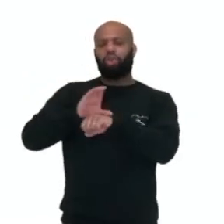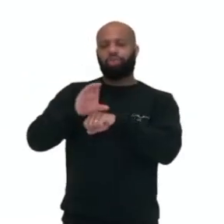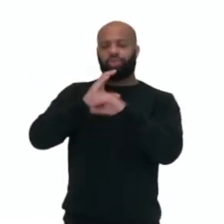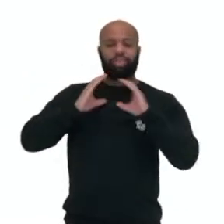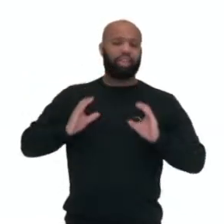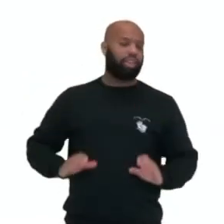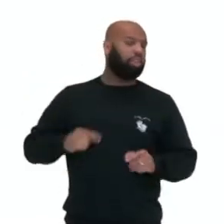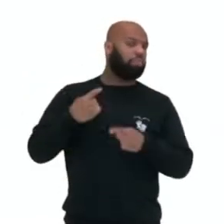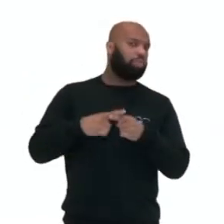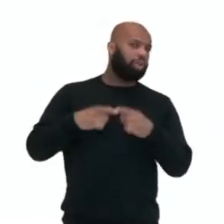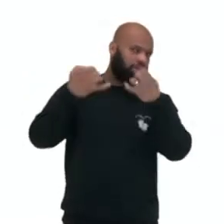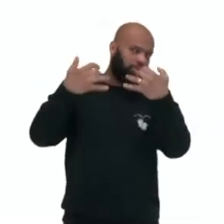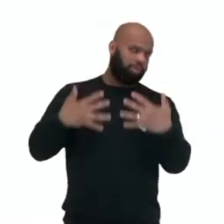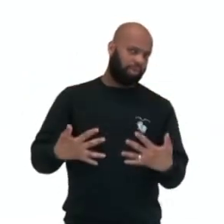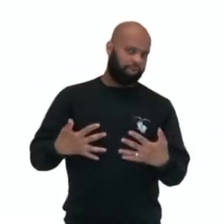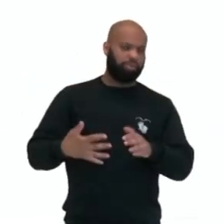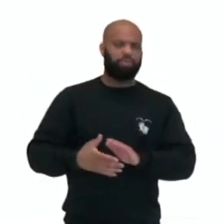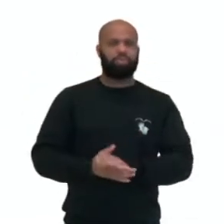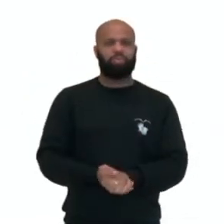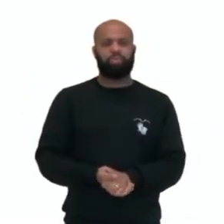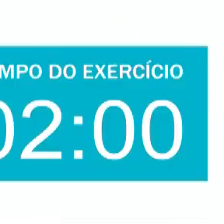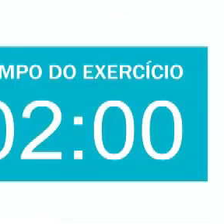Constituição Cidadã.